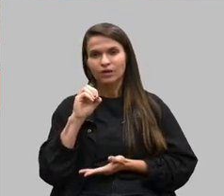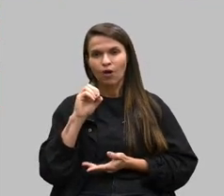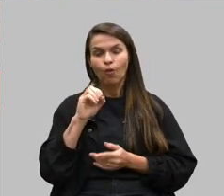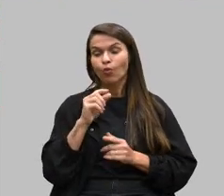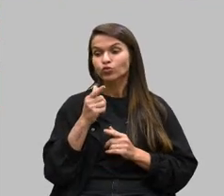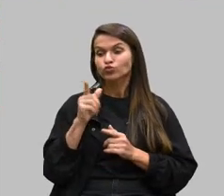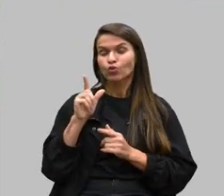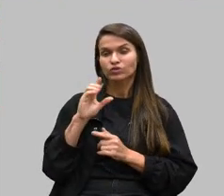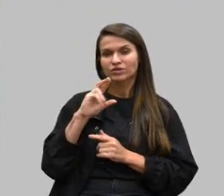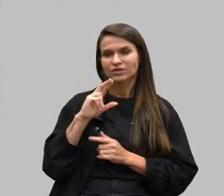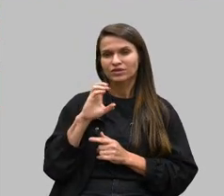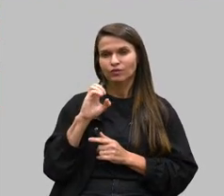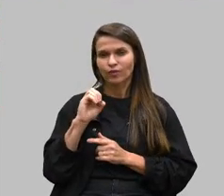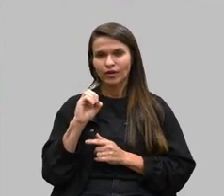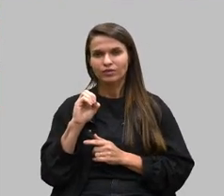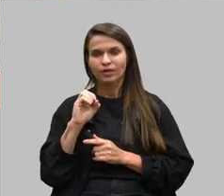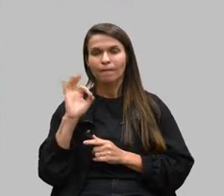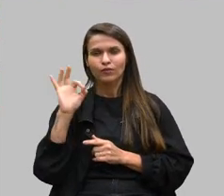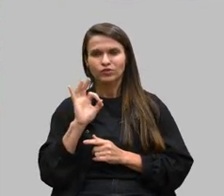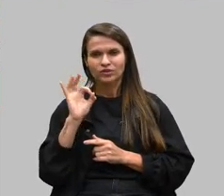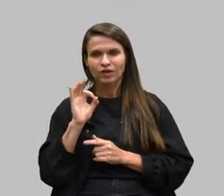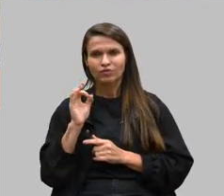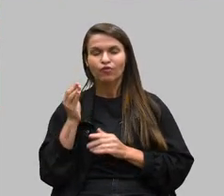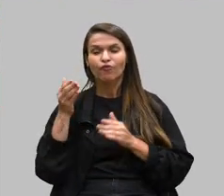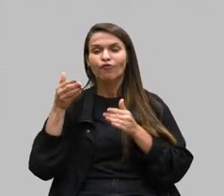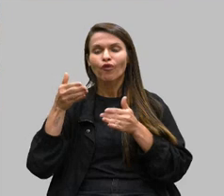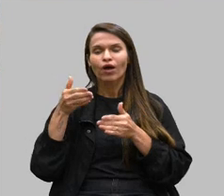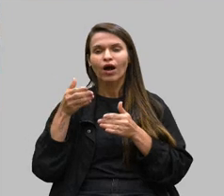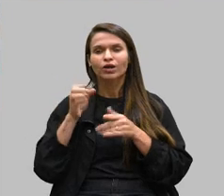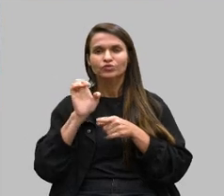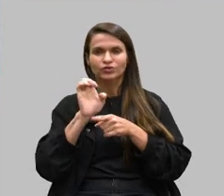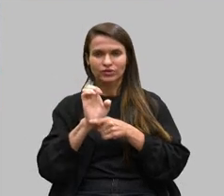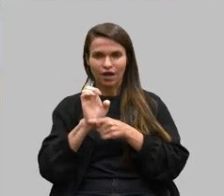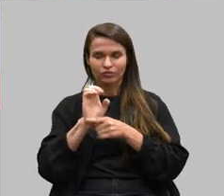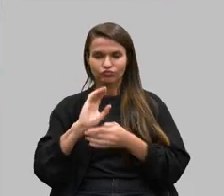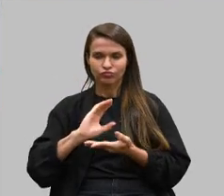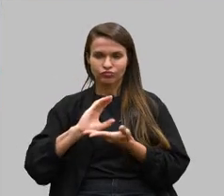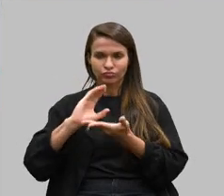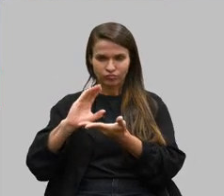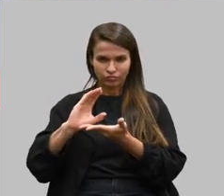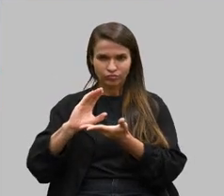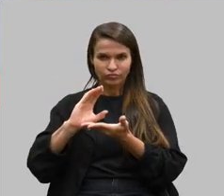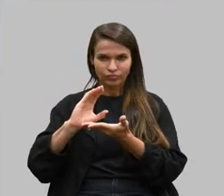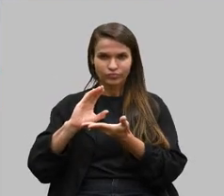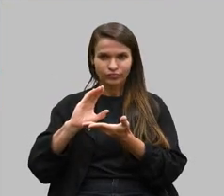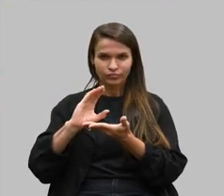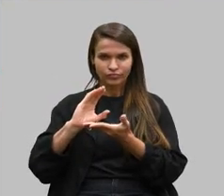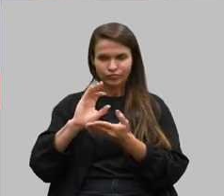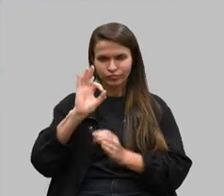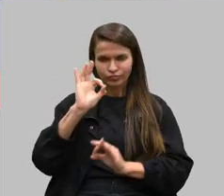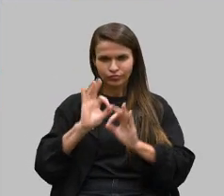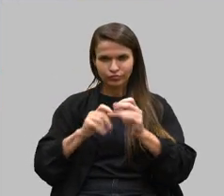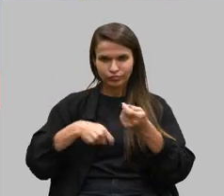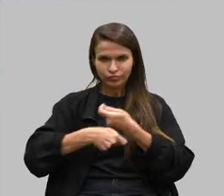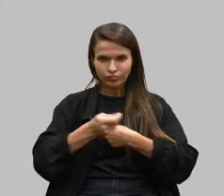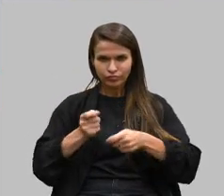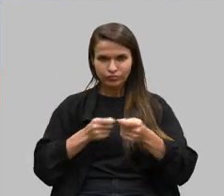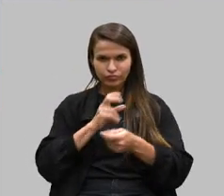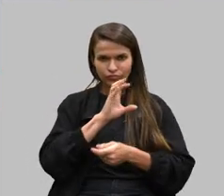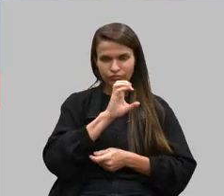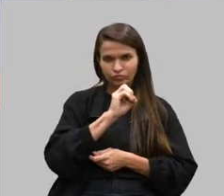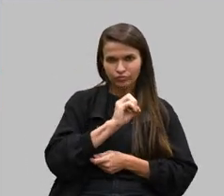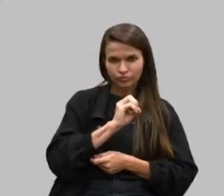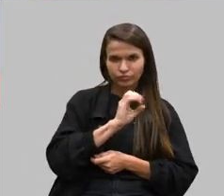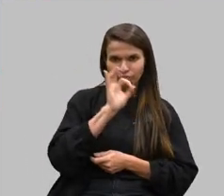para estados e a proporcionalidade da malha em relação a esse 50% que perten